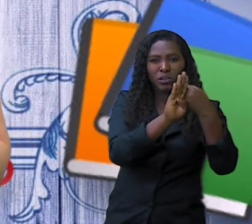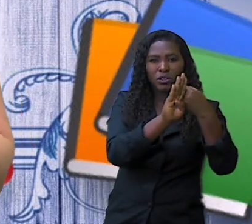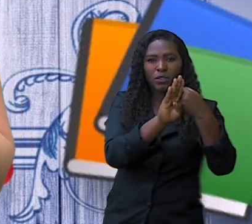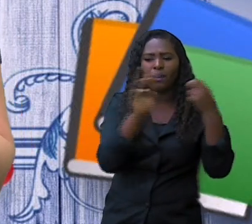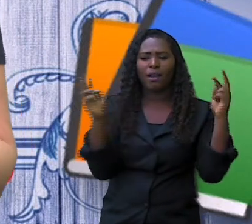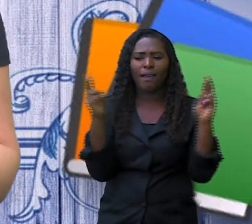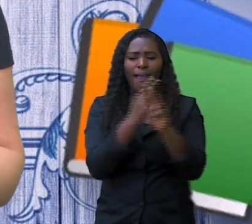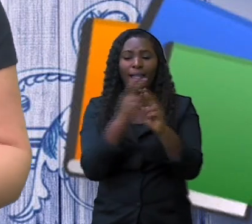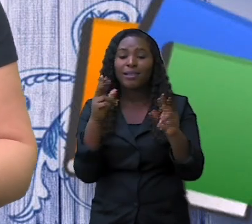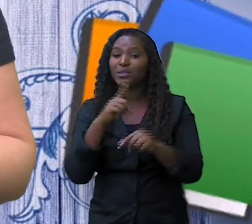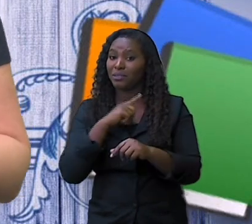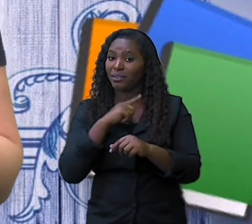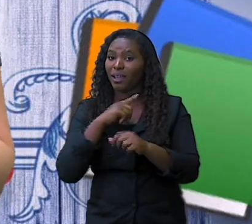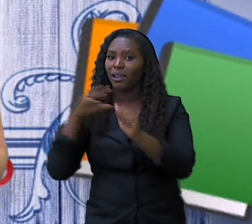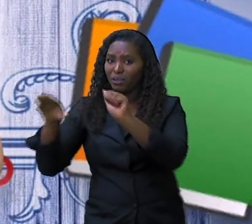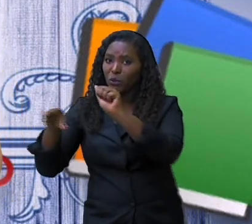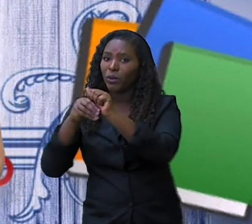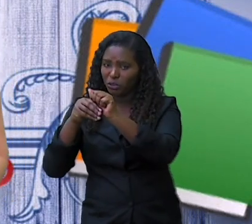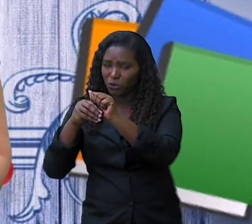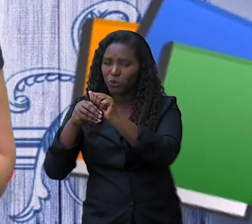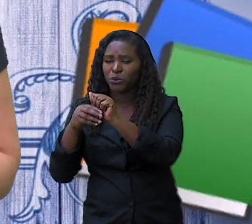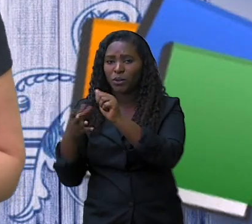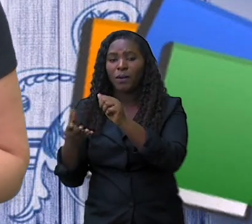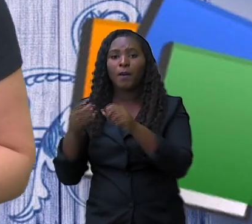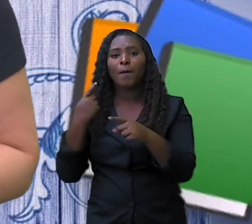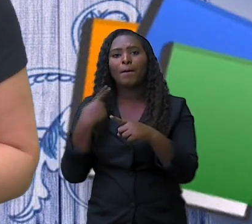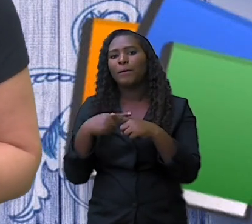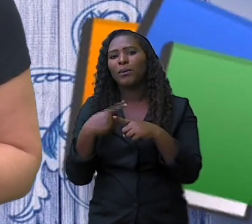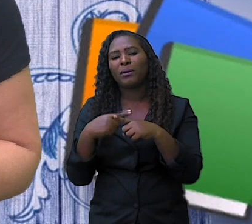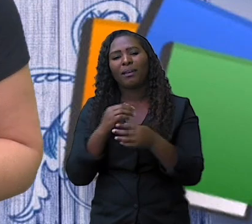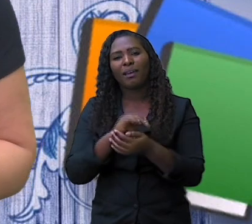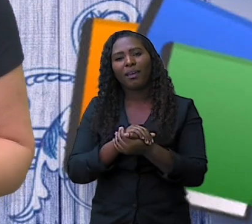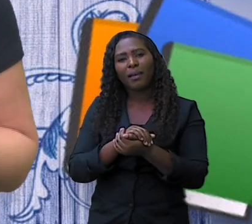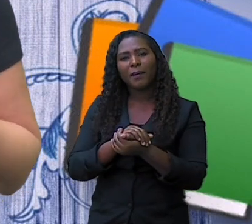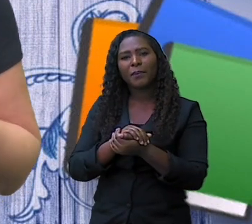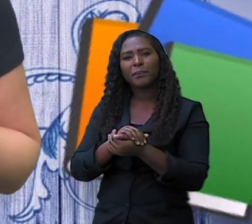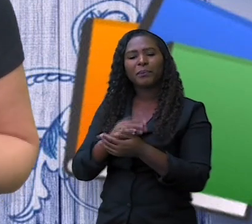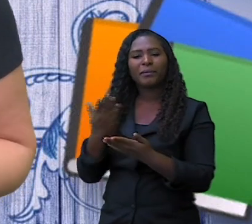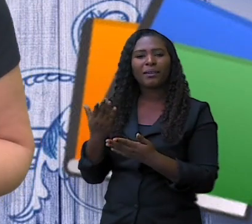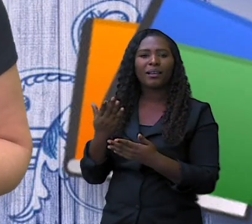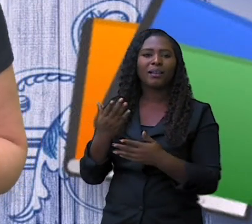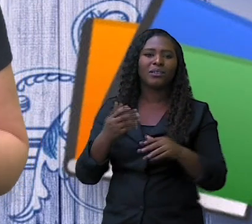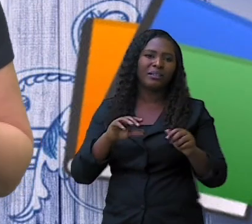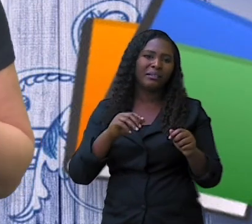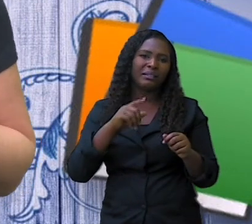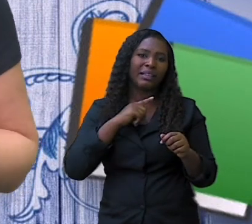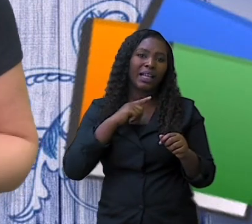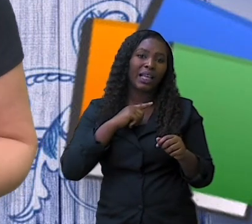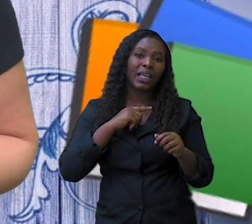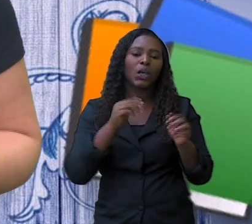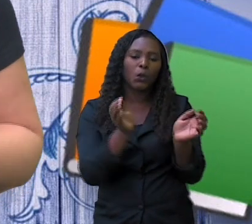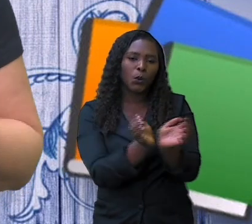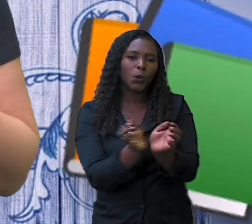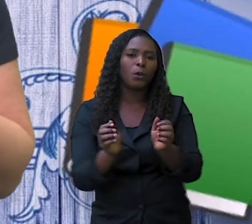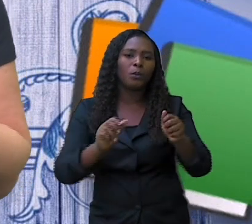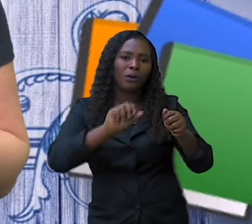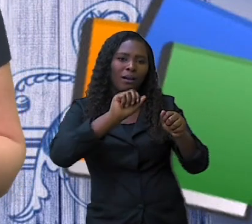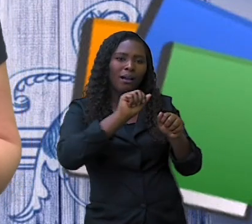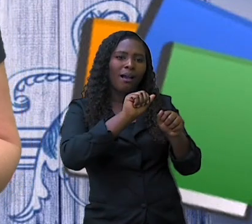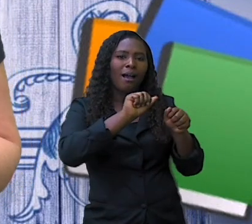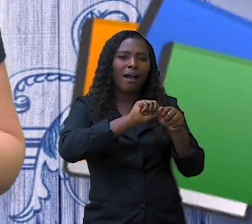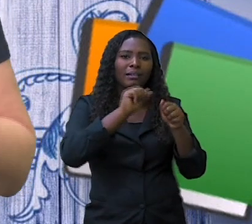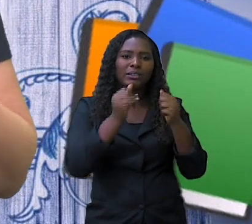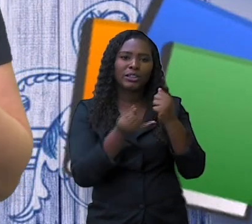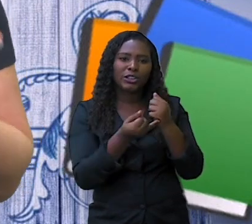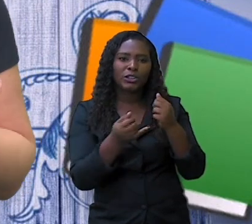quem são essas classes que vai trazer essa relação com o substantivo? Aqui nós temos o adjetivo, o artigo, a